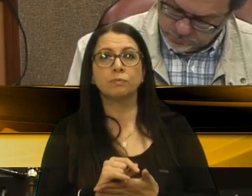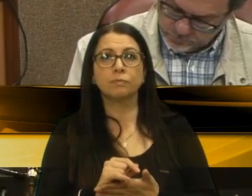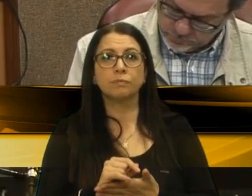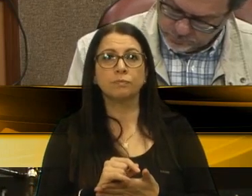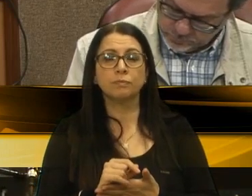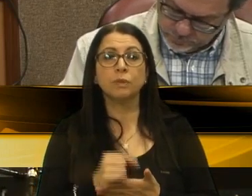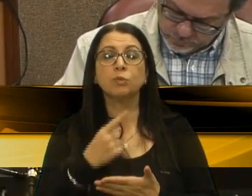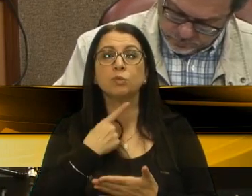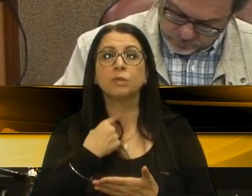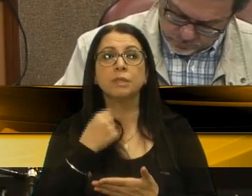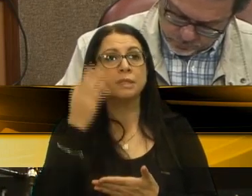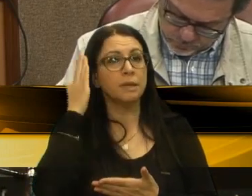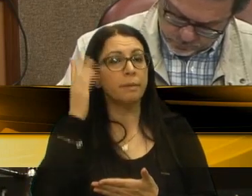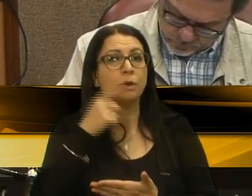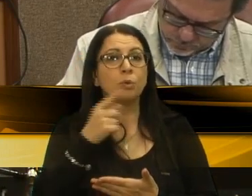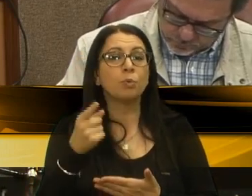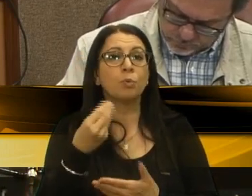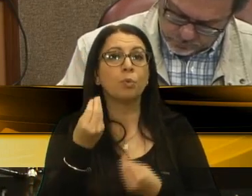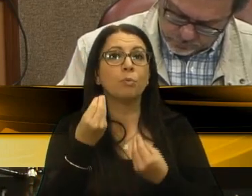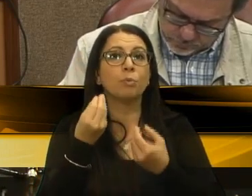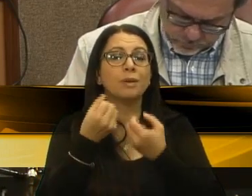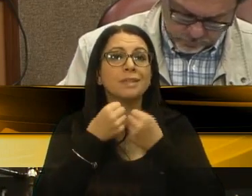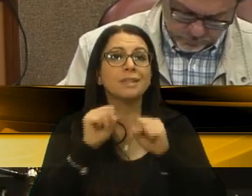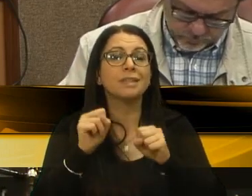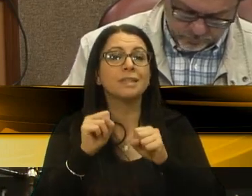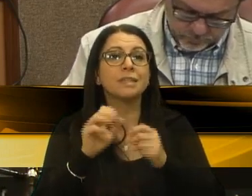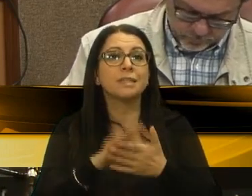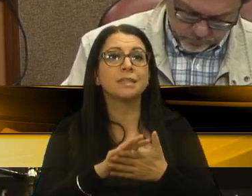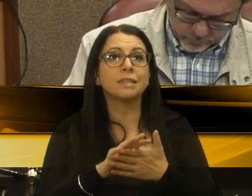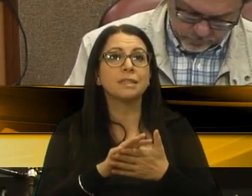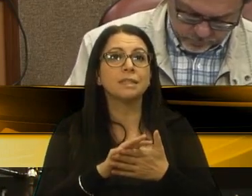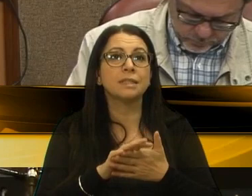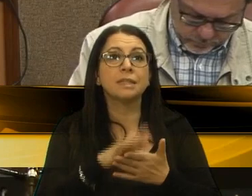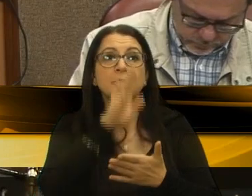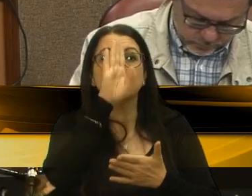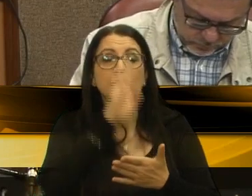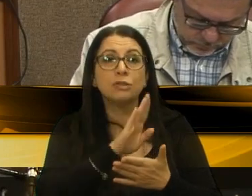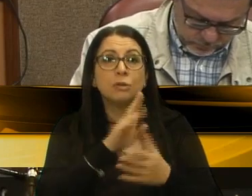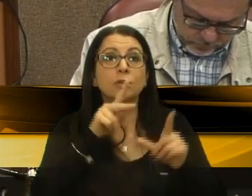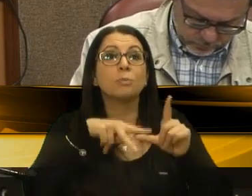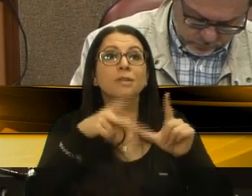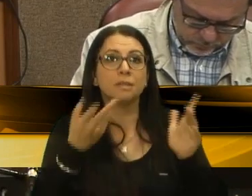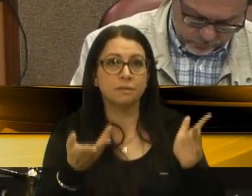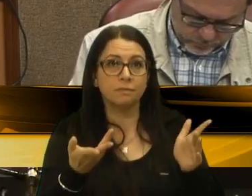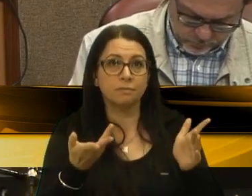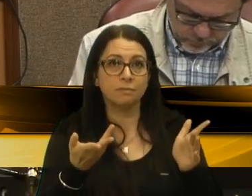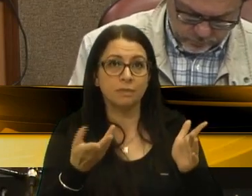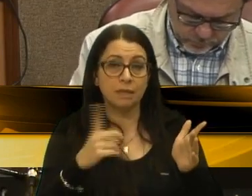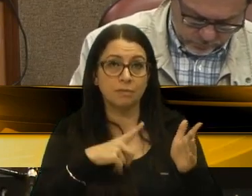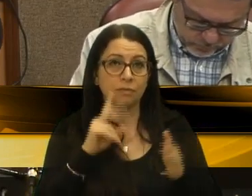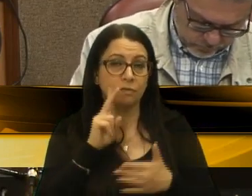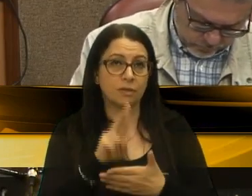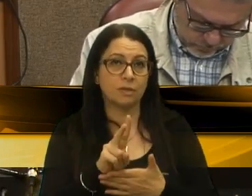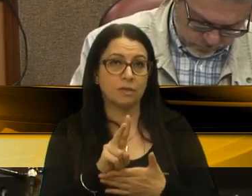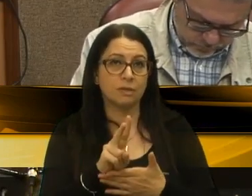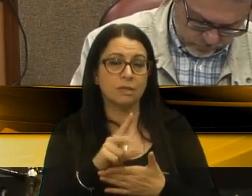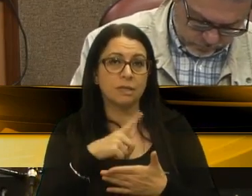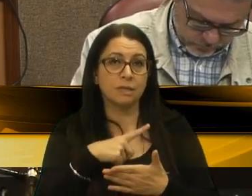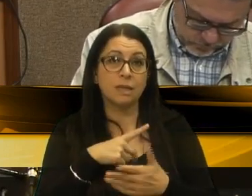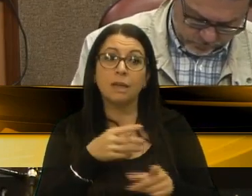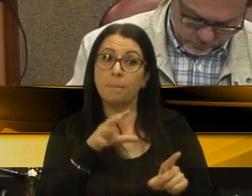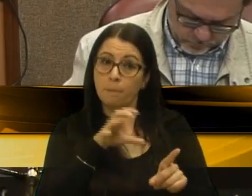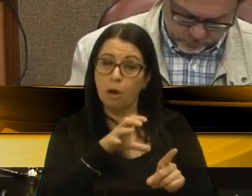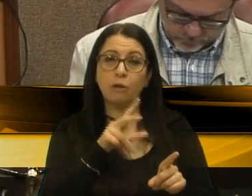eu gostaria de saber como que a secretaria está tratando as gratuidades do transporte coletivo, tendo em vista que elas